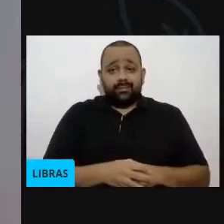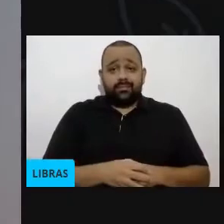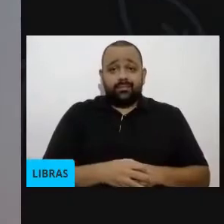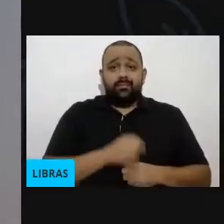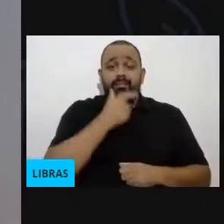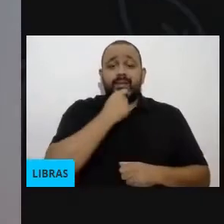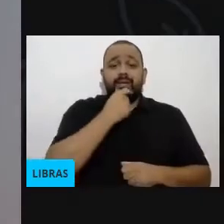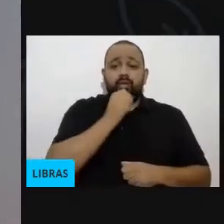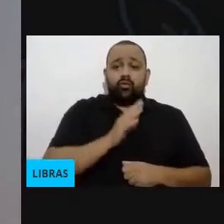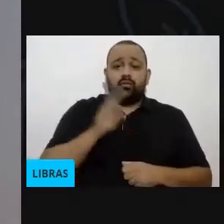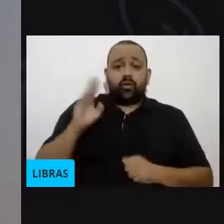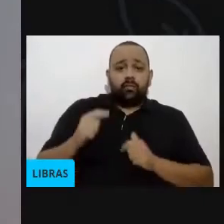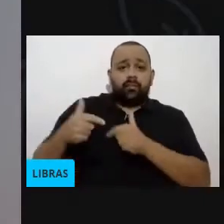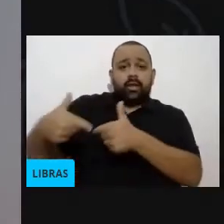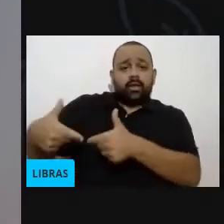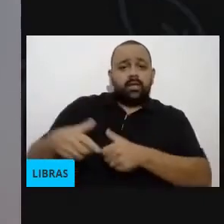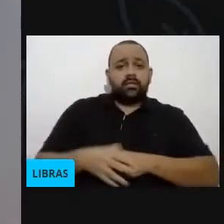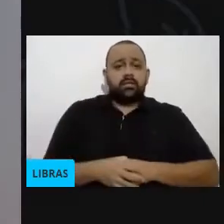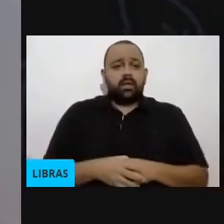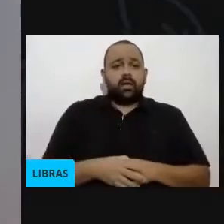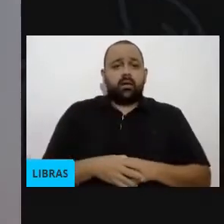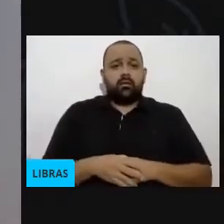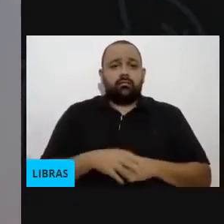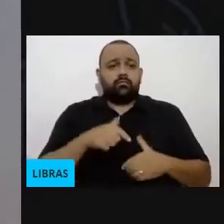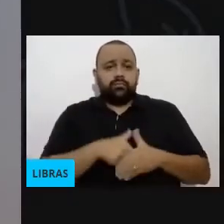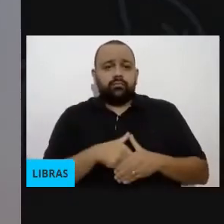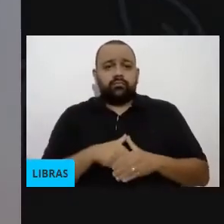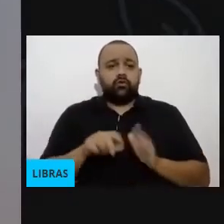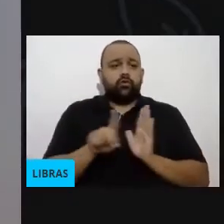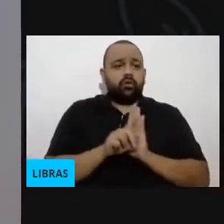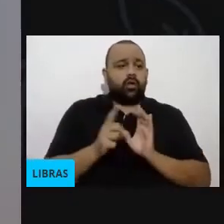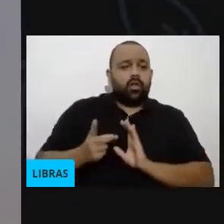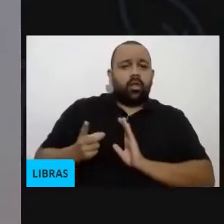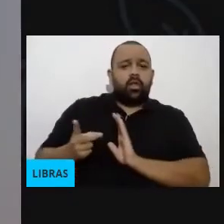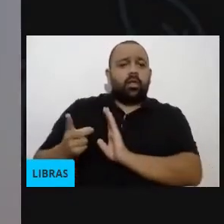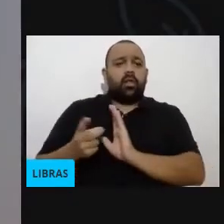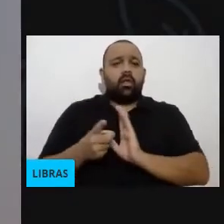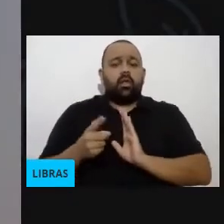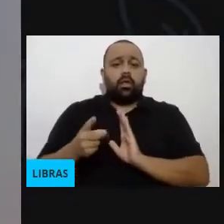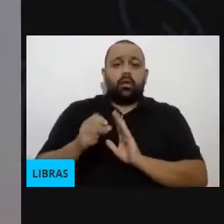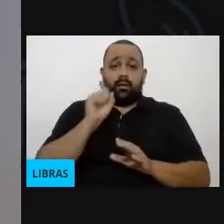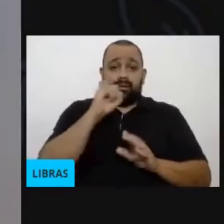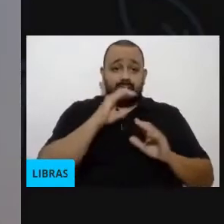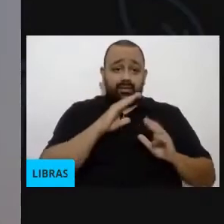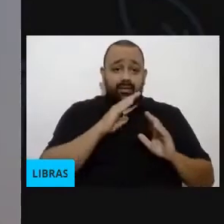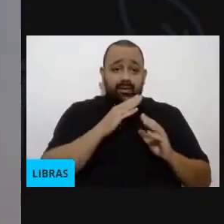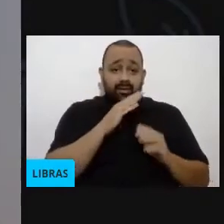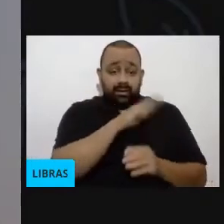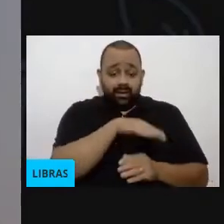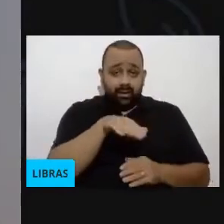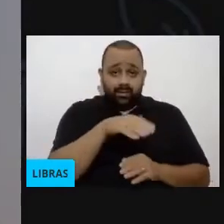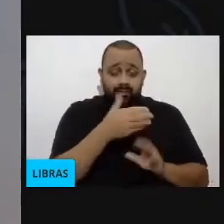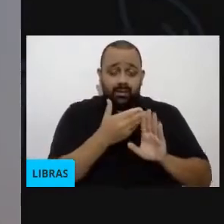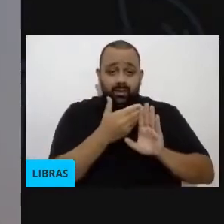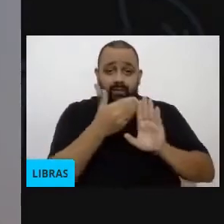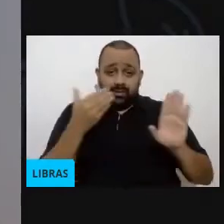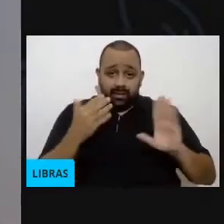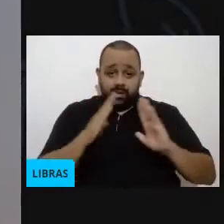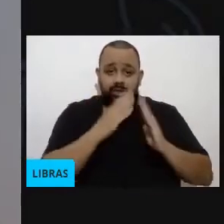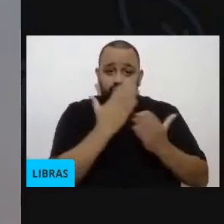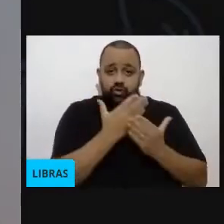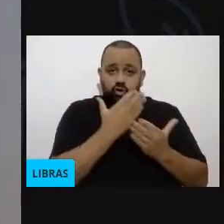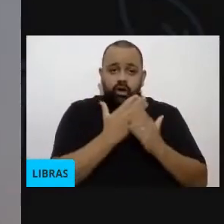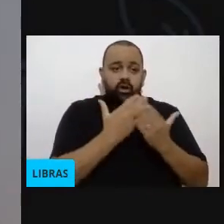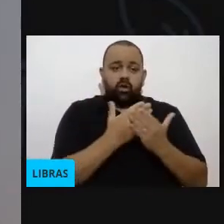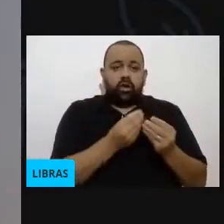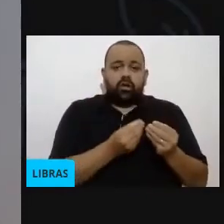milícia, meninos outros que se voltaram para tráfico, até porque se uma criança ficar muito tempo fora da escola, ainda mais se a escola não consegue oferecer aquilo